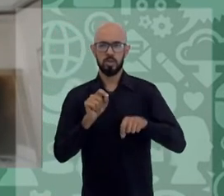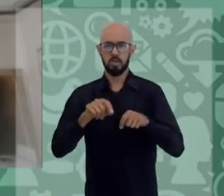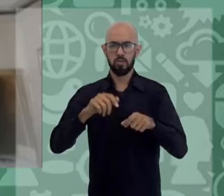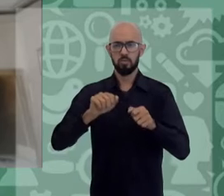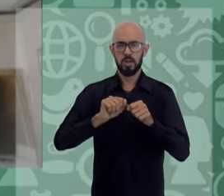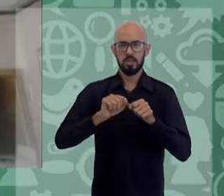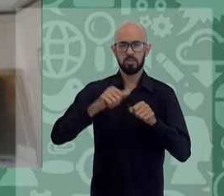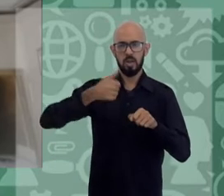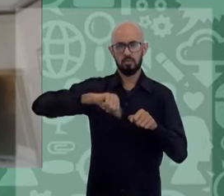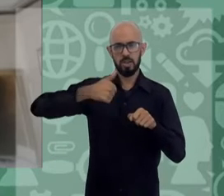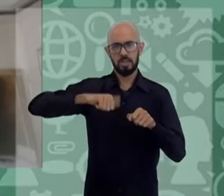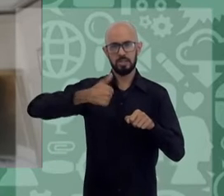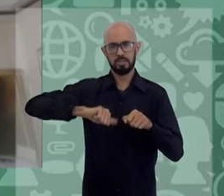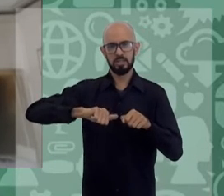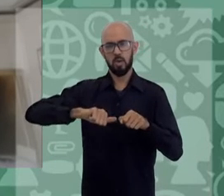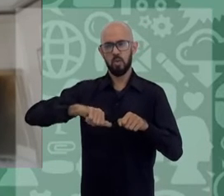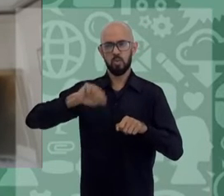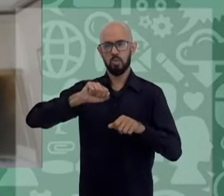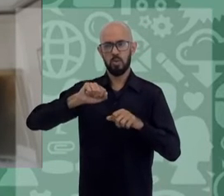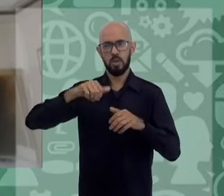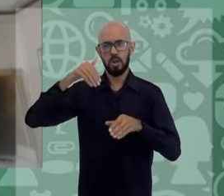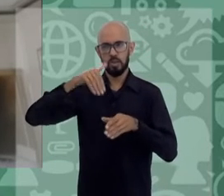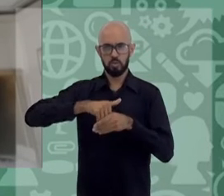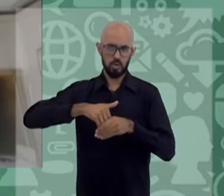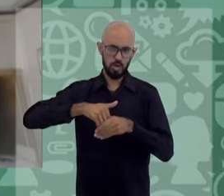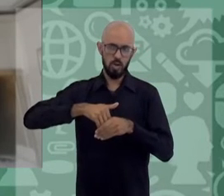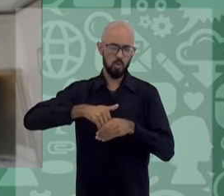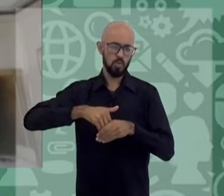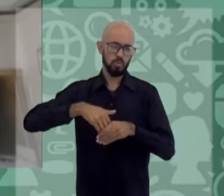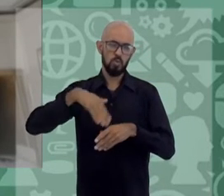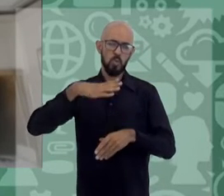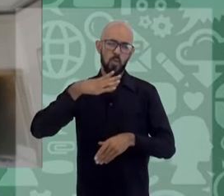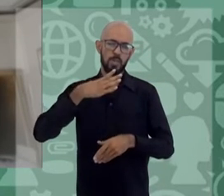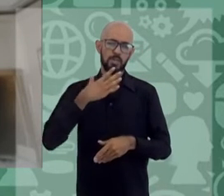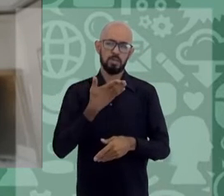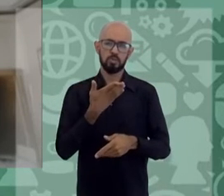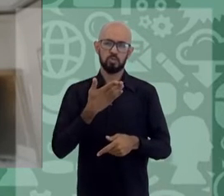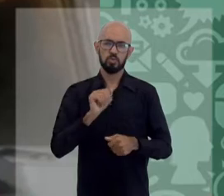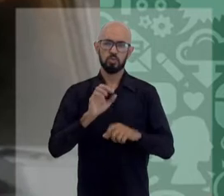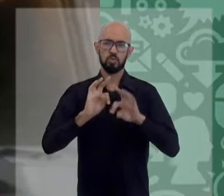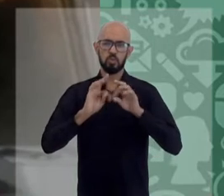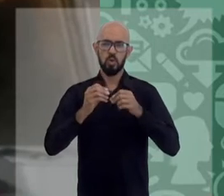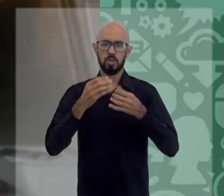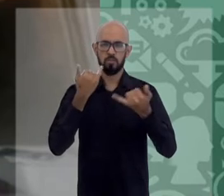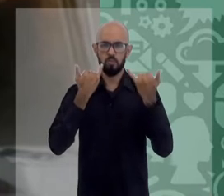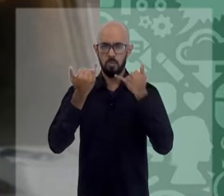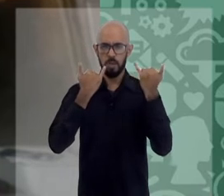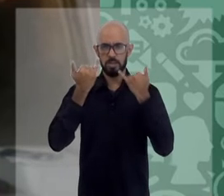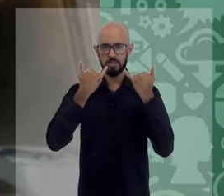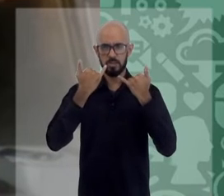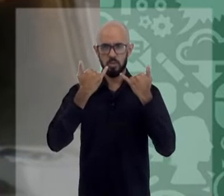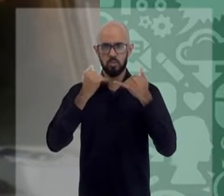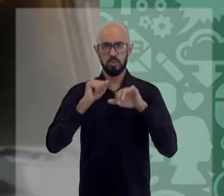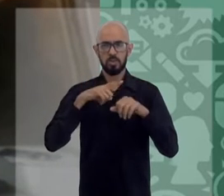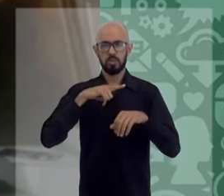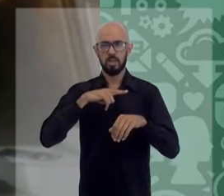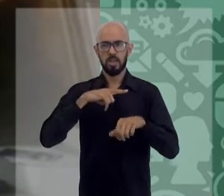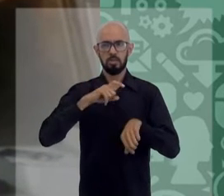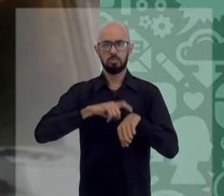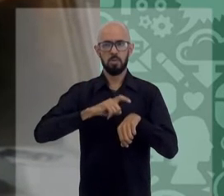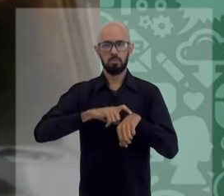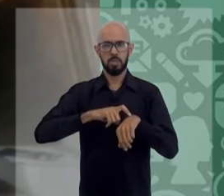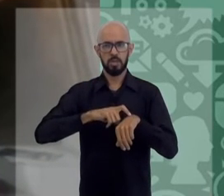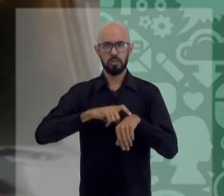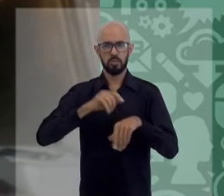trabalho com análise eleitoral há mais de 20 anos, né? Então a gente conhece bem essa coisa. Eu sempre digo o seguinte: toda informação